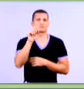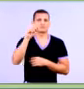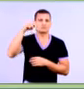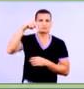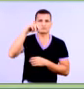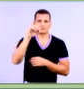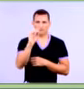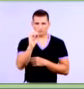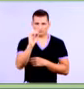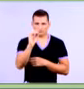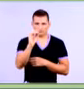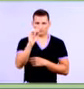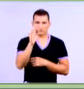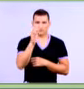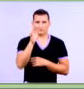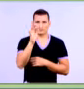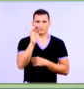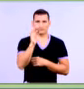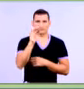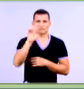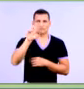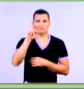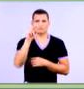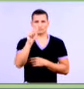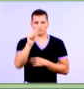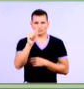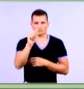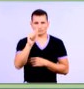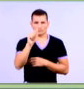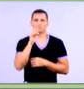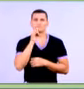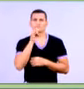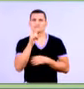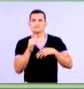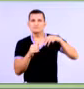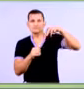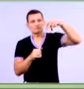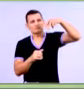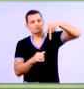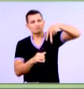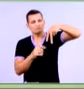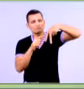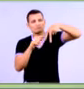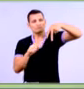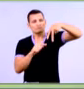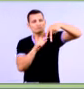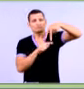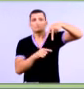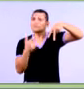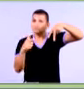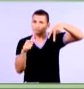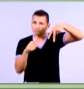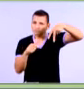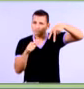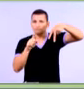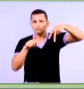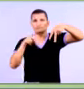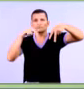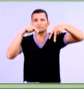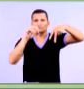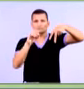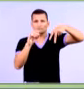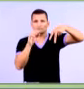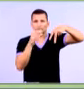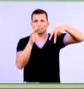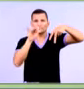nó que ele não tem filhos, eu digo que ele é um nó folha. É um nó que não possui filhos. O que é um